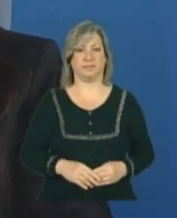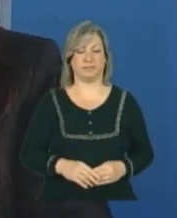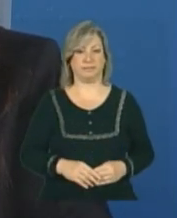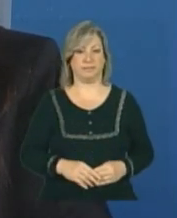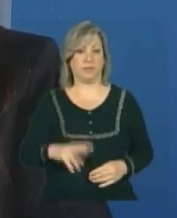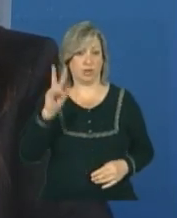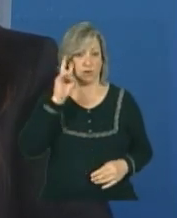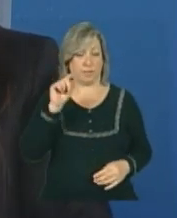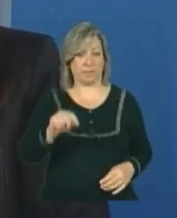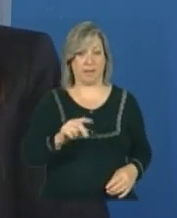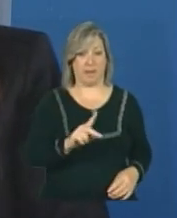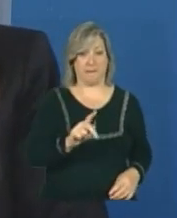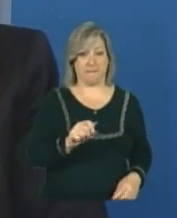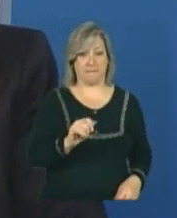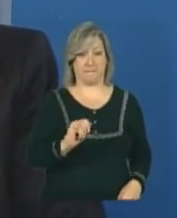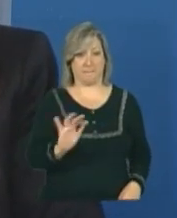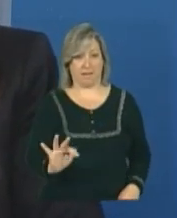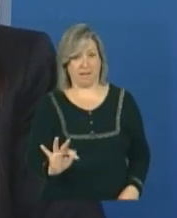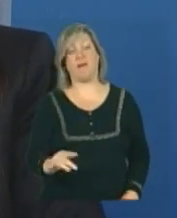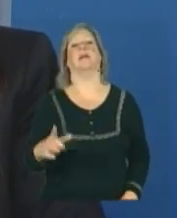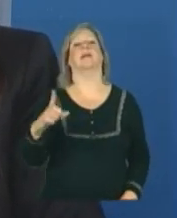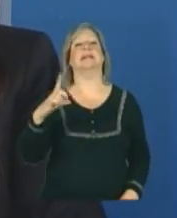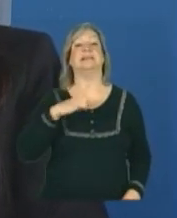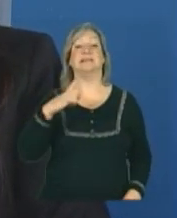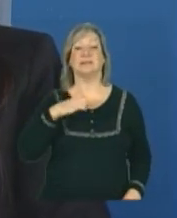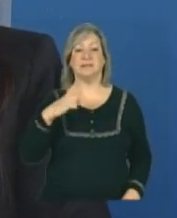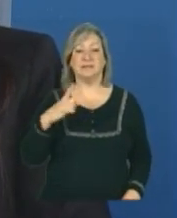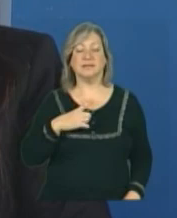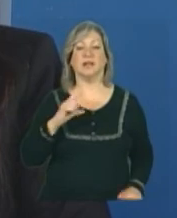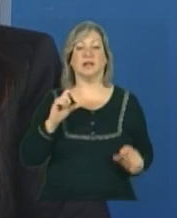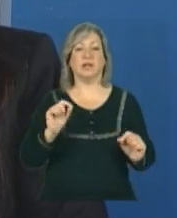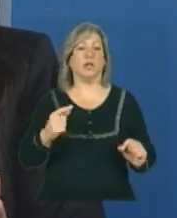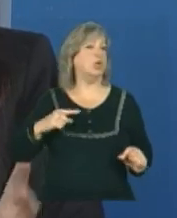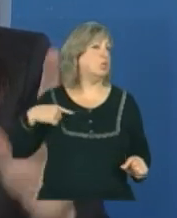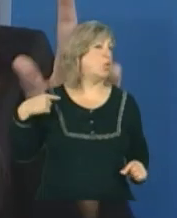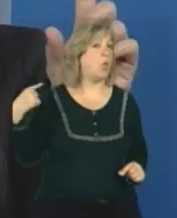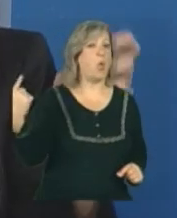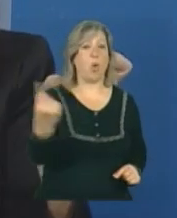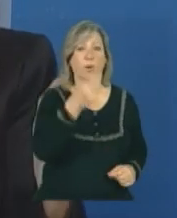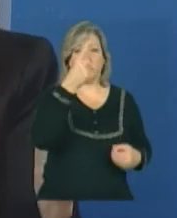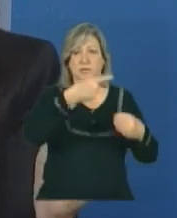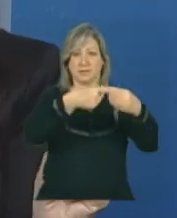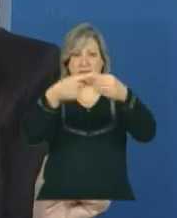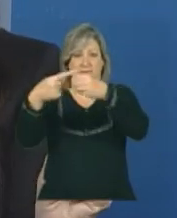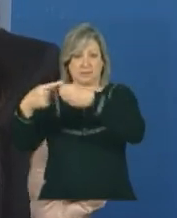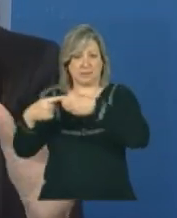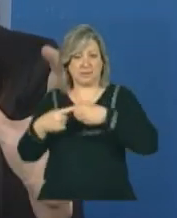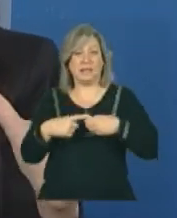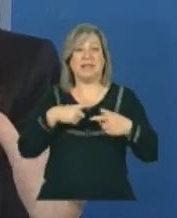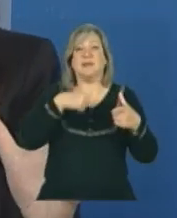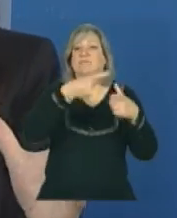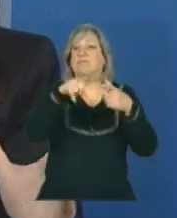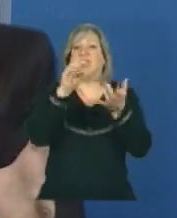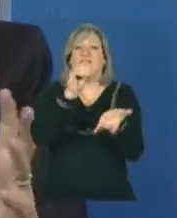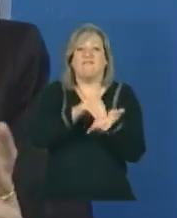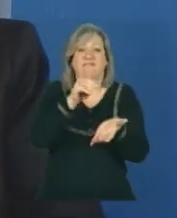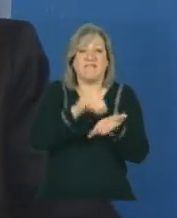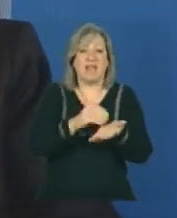caso do PAIF, são elegíveis todos os municípios que têm déficit de CRAS. Ou